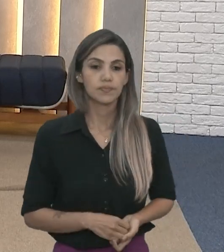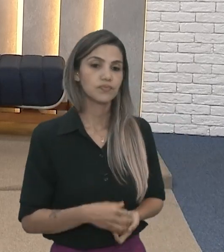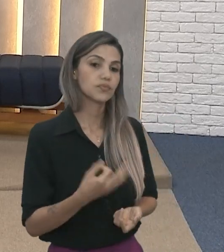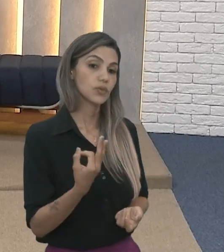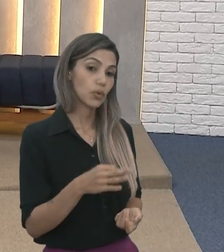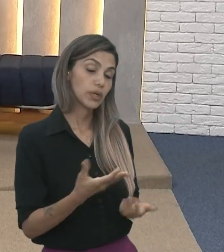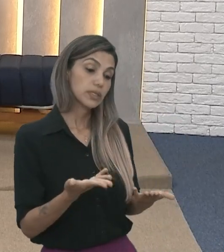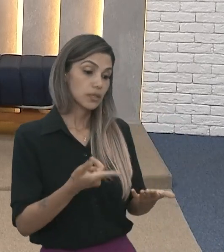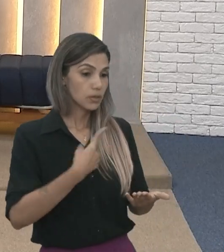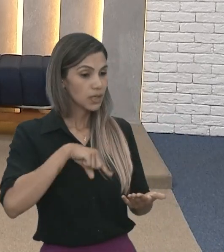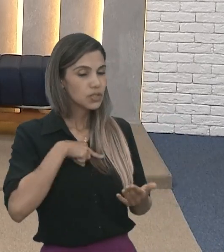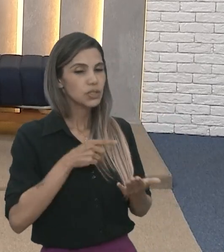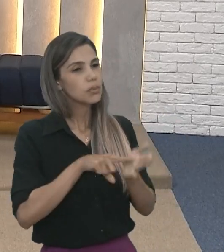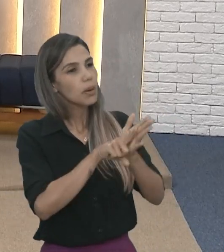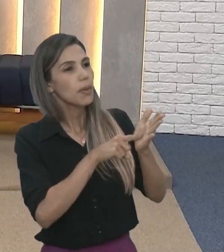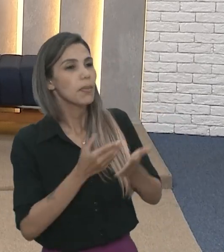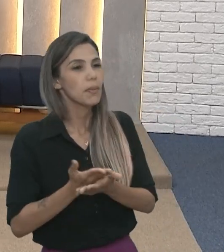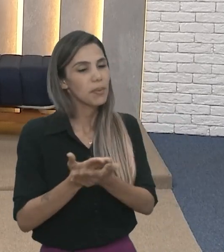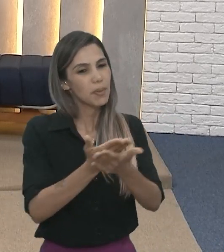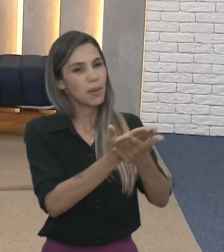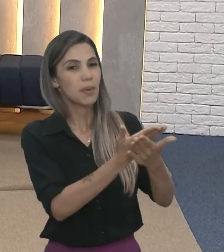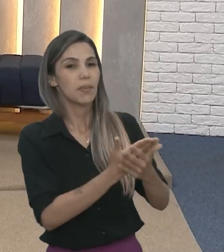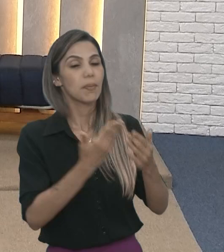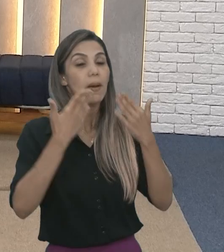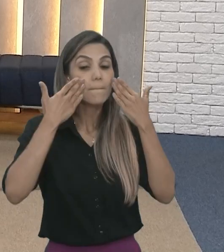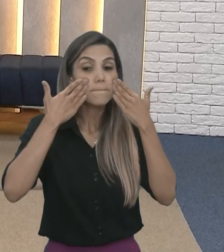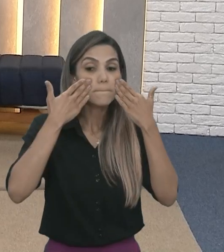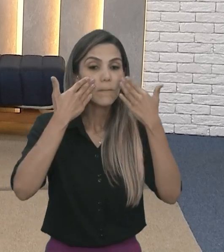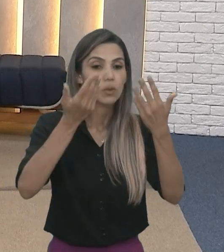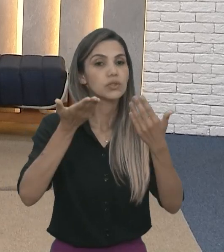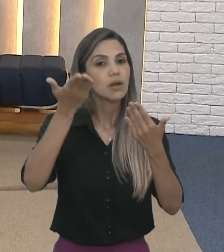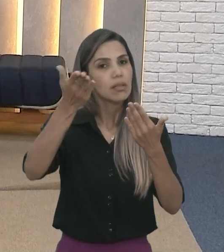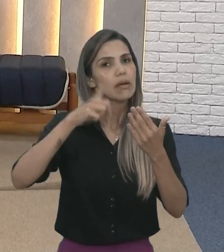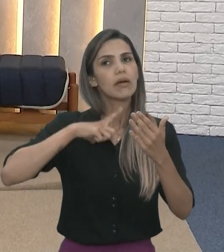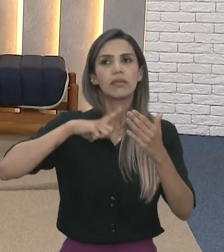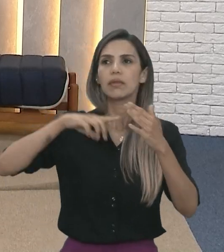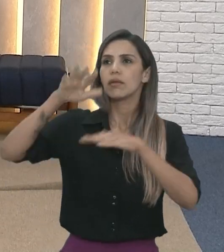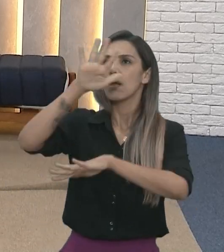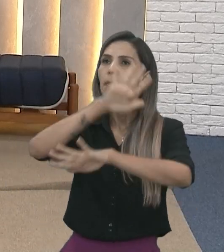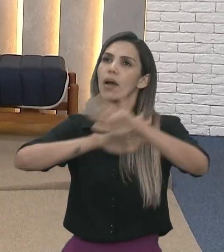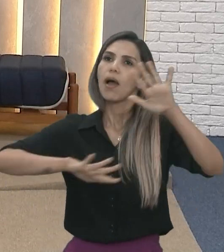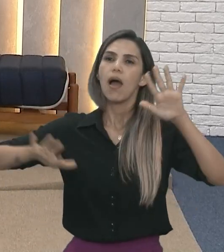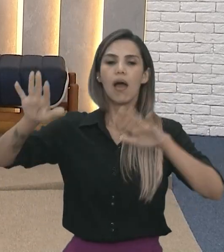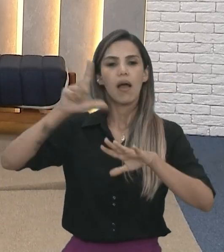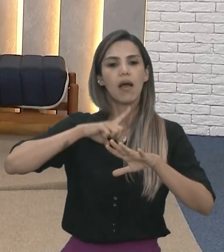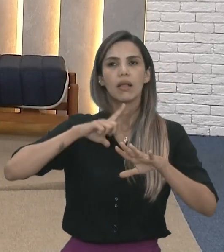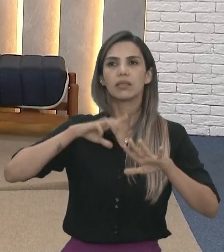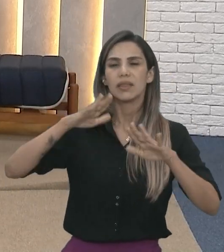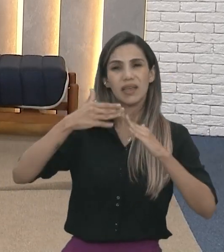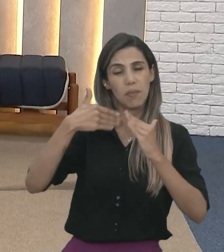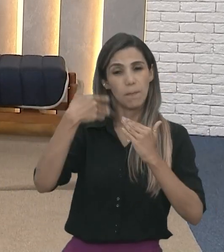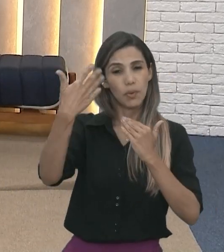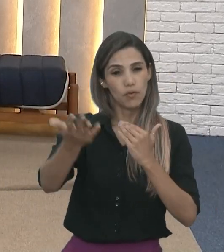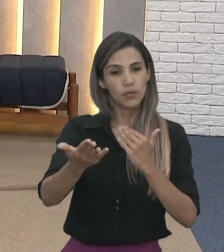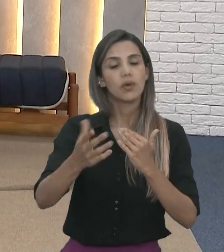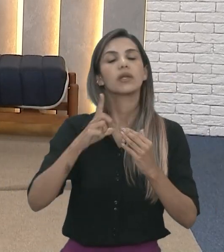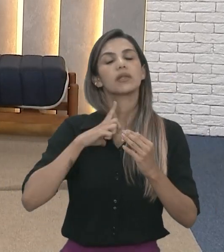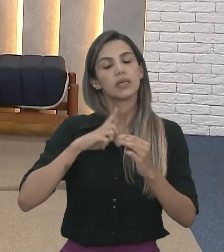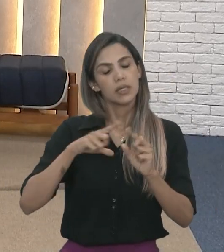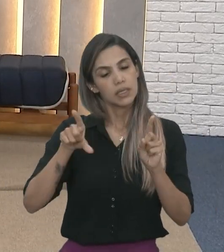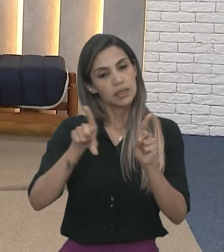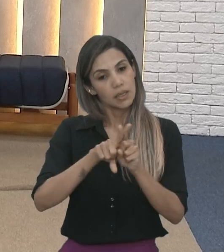um despertar, mostrar para as pessoas que além do visual ali, do acabamento estético, tem a